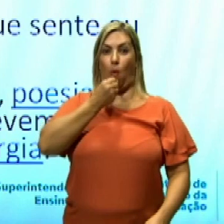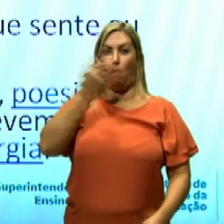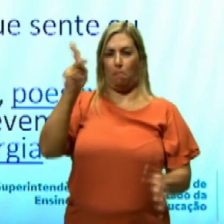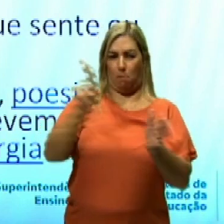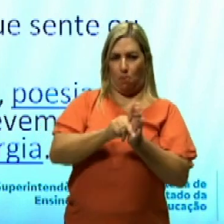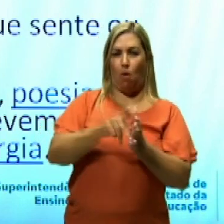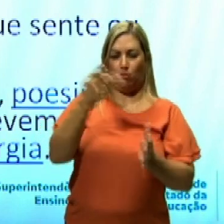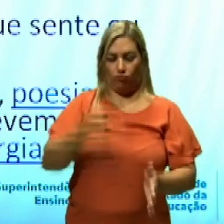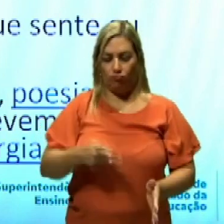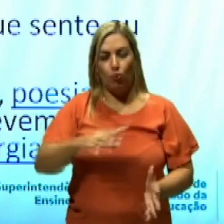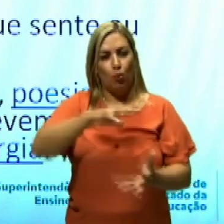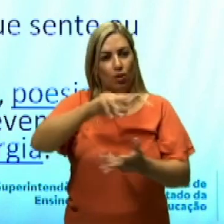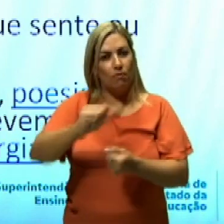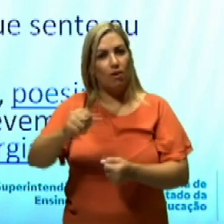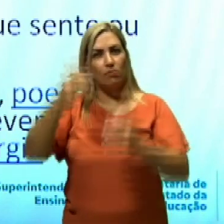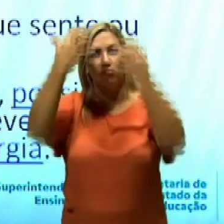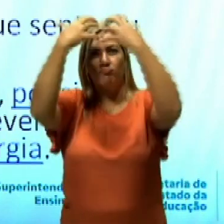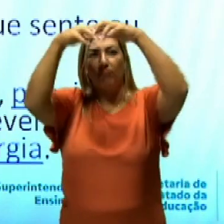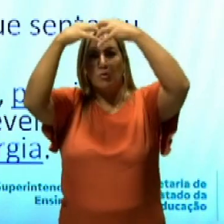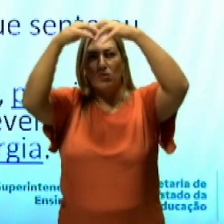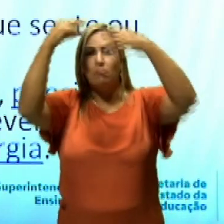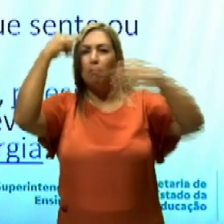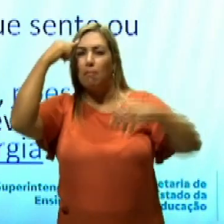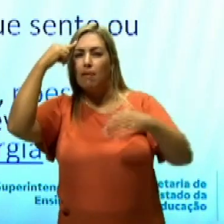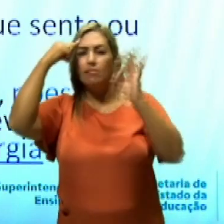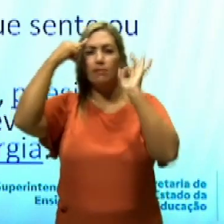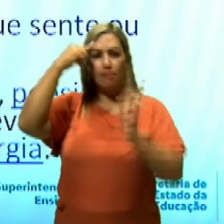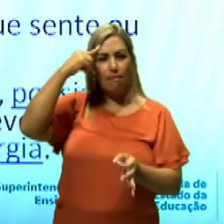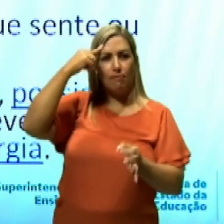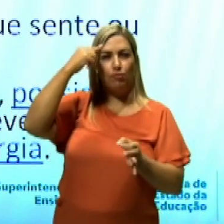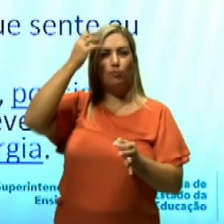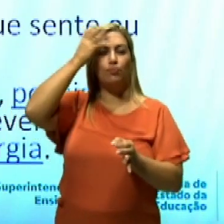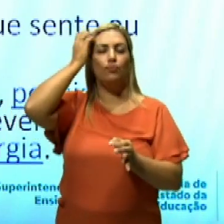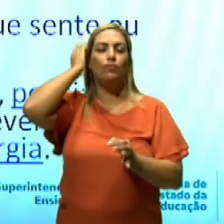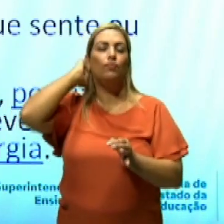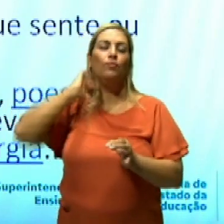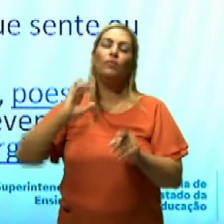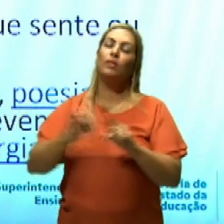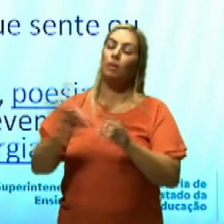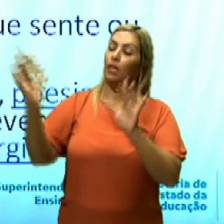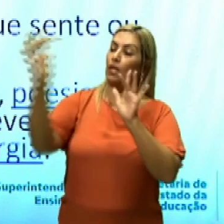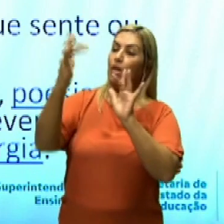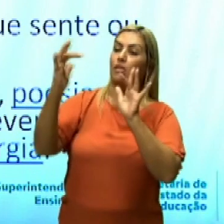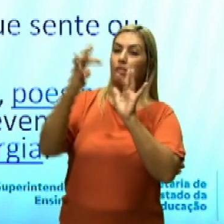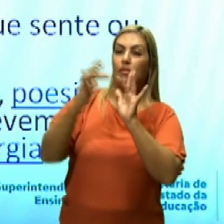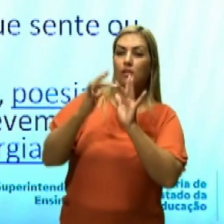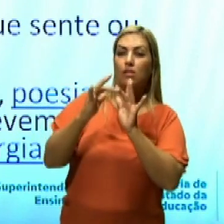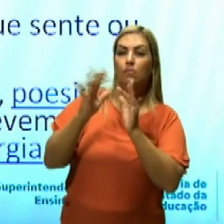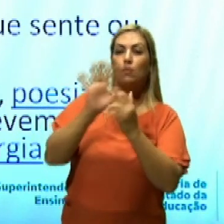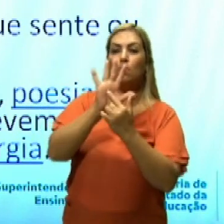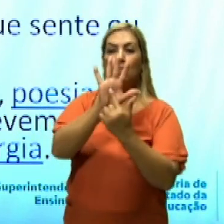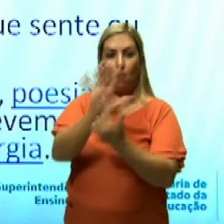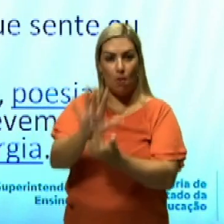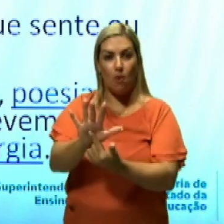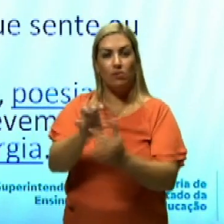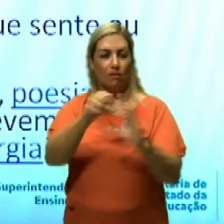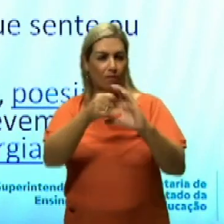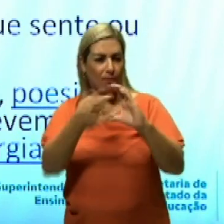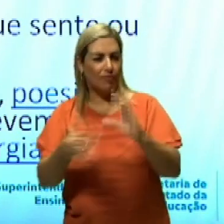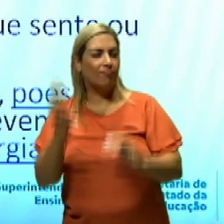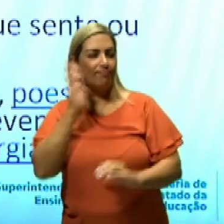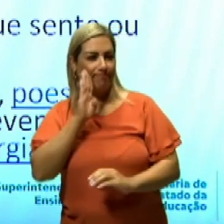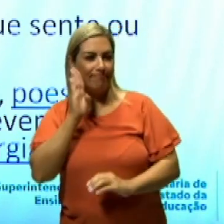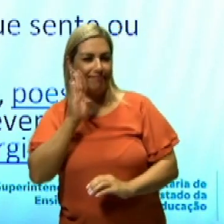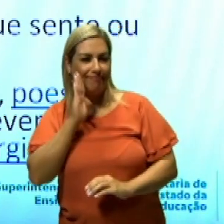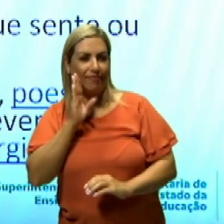é o que o homem pensa por isso racionalismo tá certo e o classicismo traz também uma característica